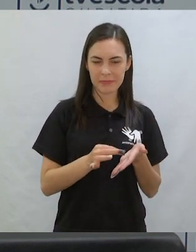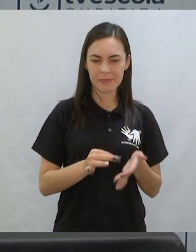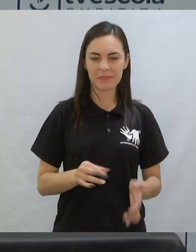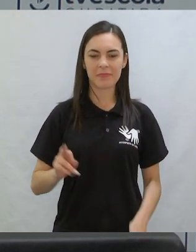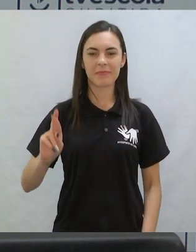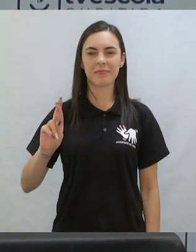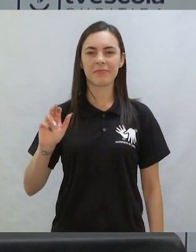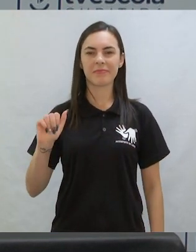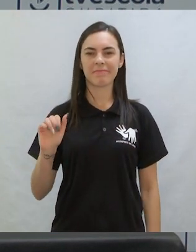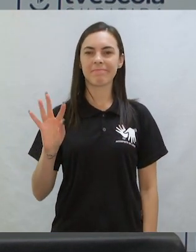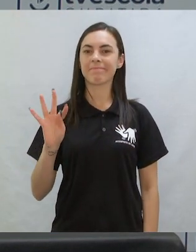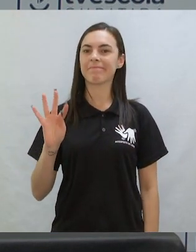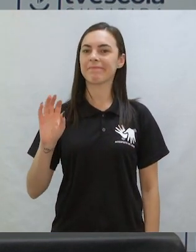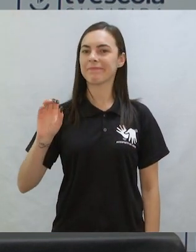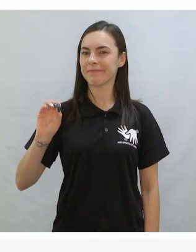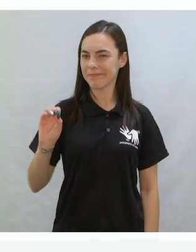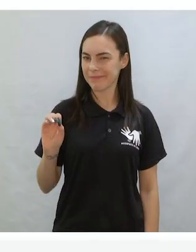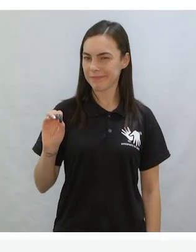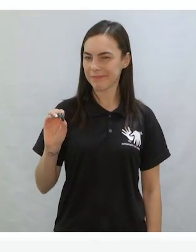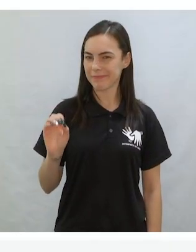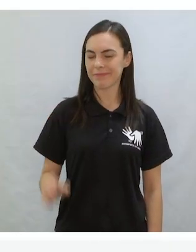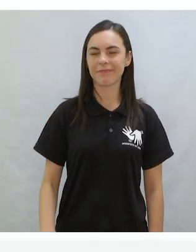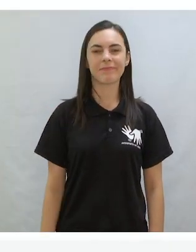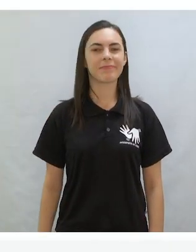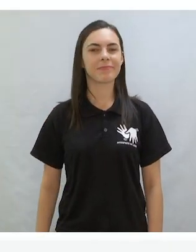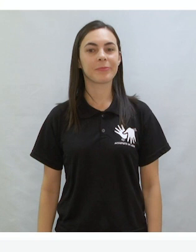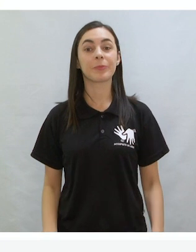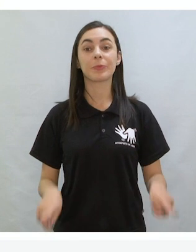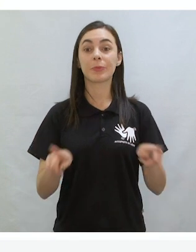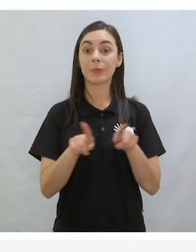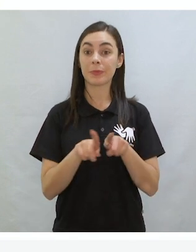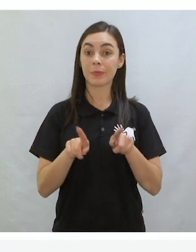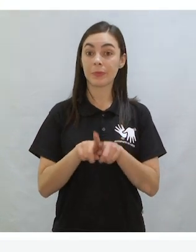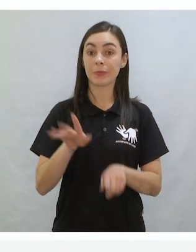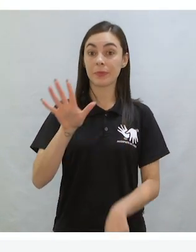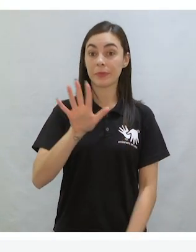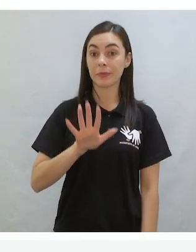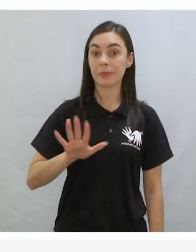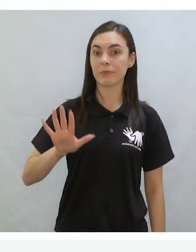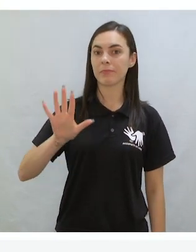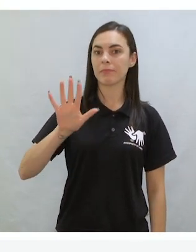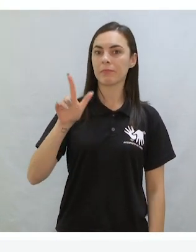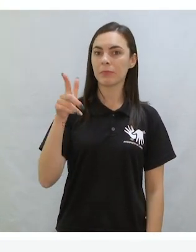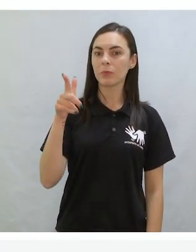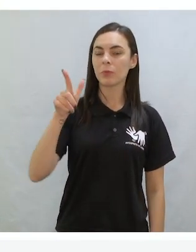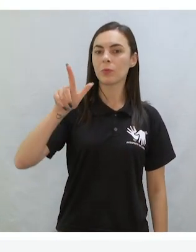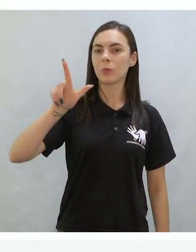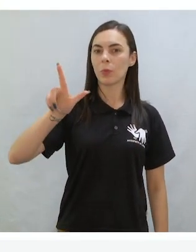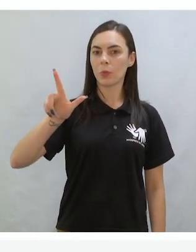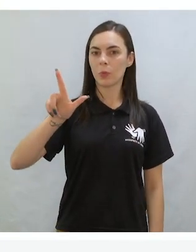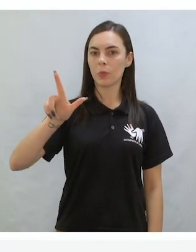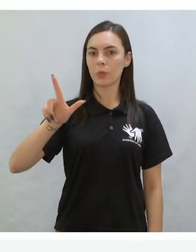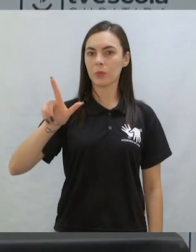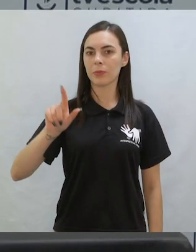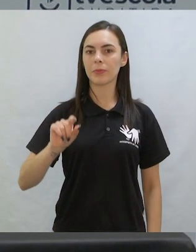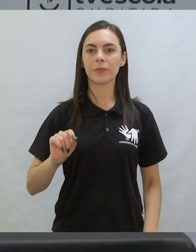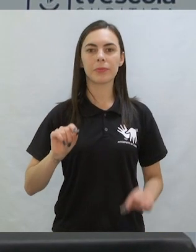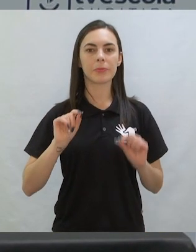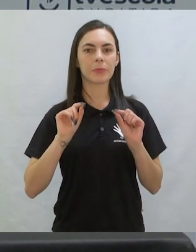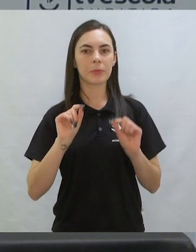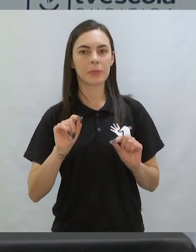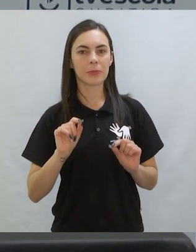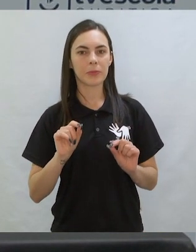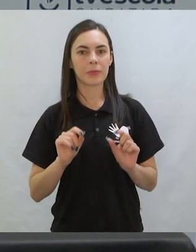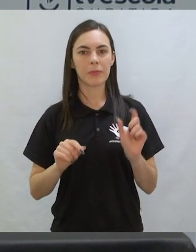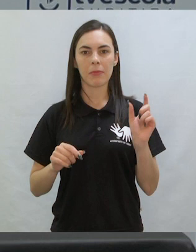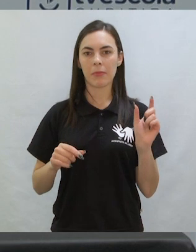rato? Rato! E tem mais uma imagem para a gente